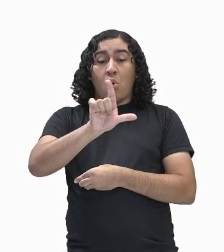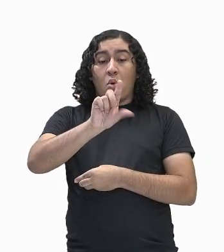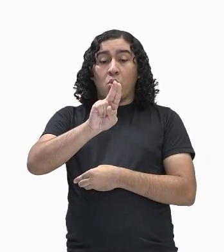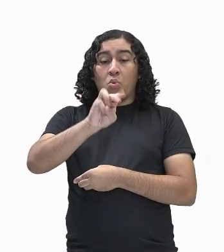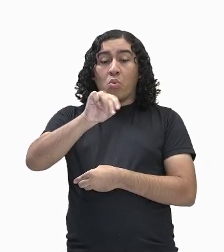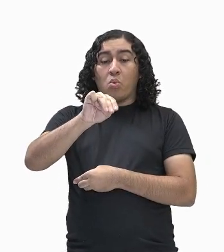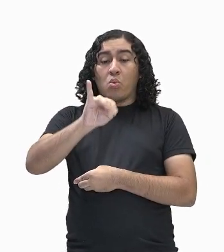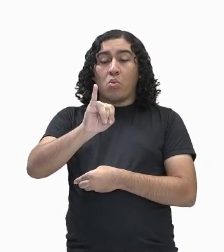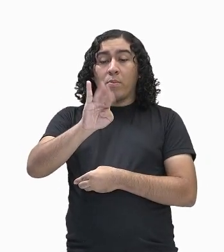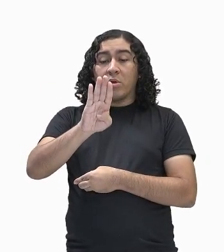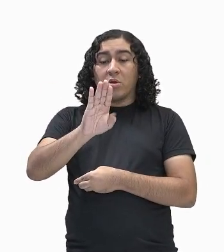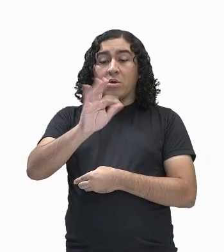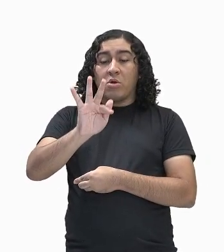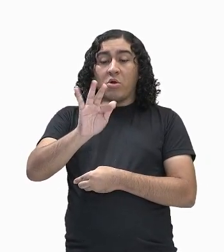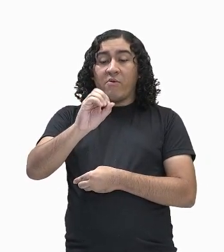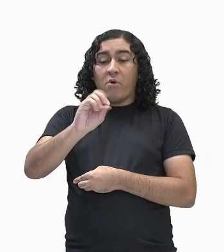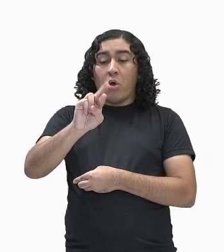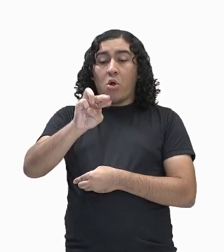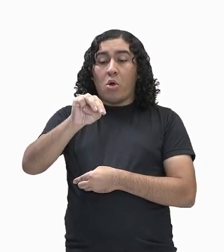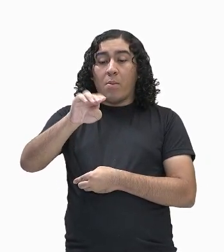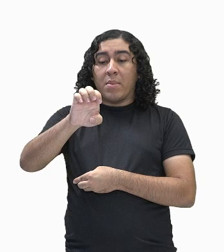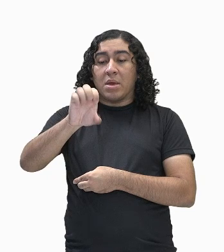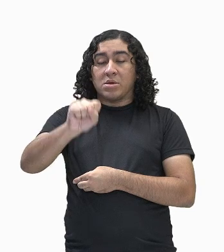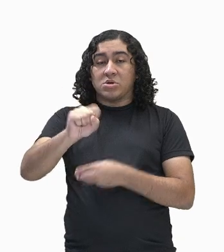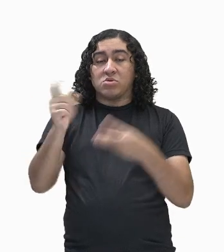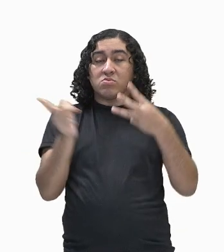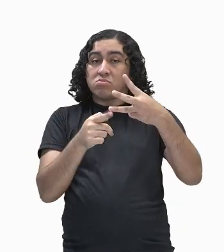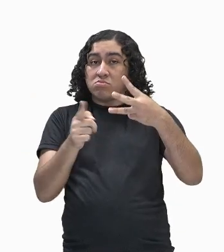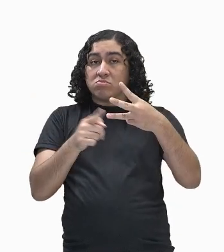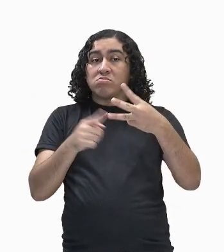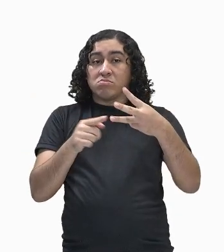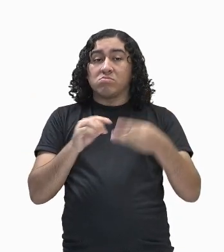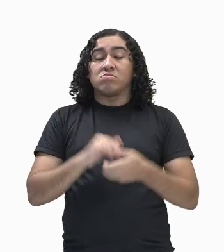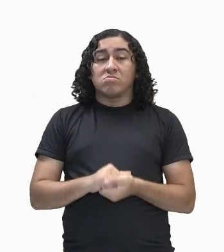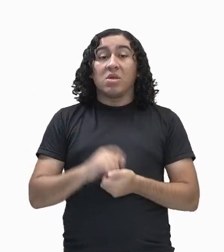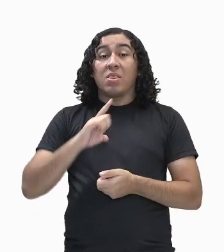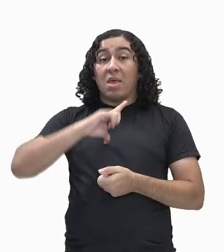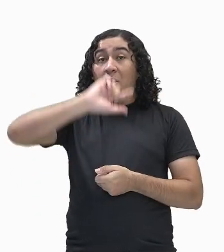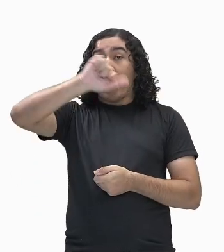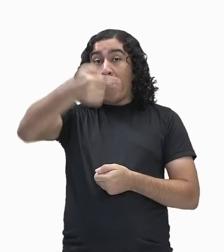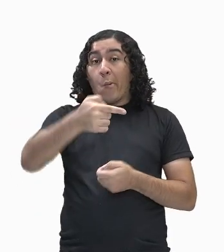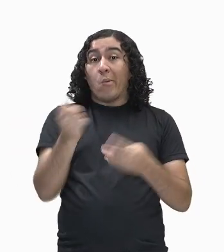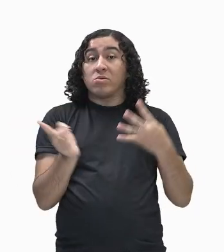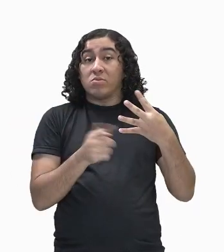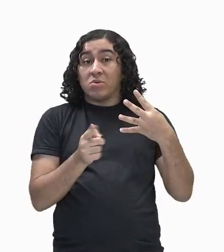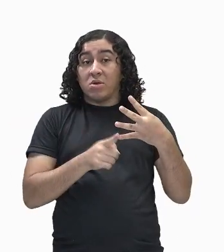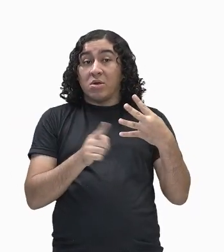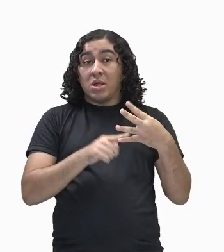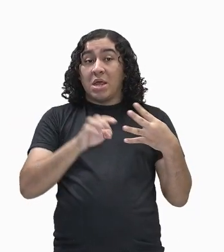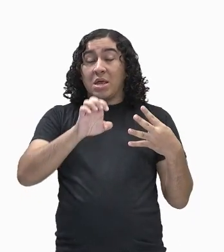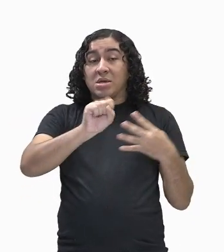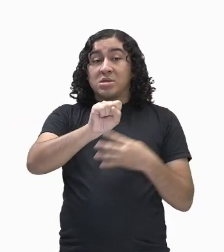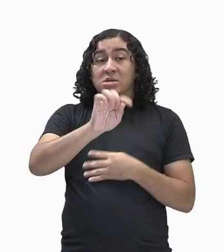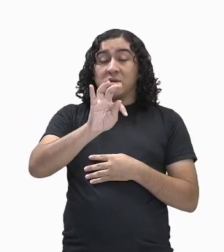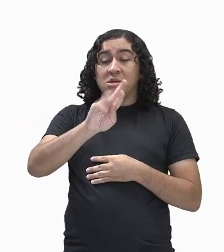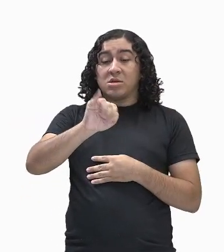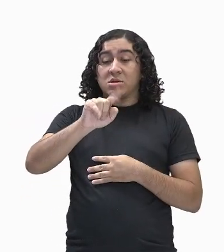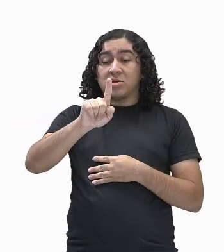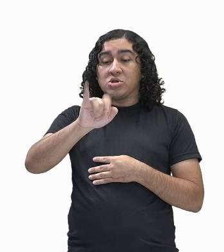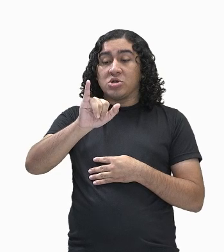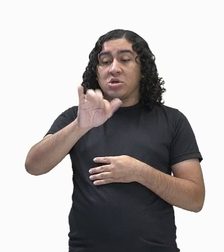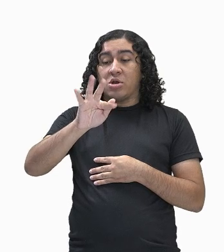que são representados por pombas e rolinhas, mas tem mais. Temos as estrigiformes,